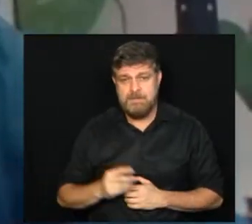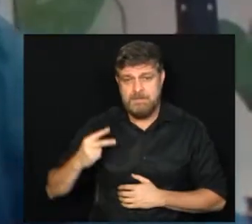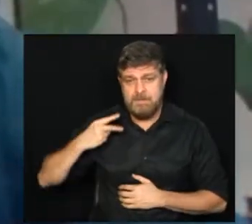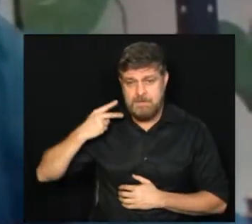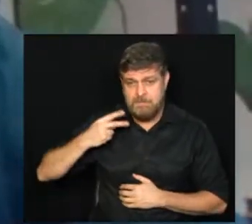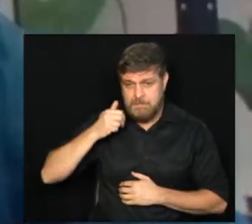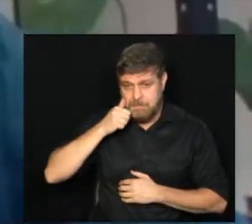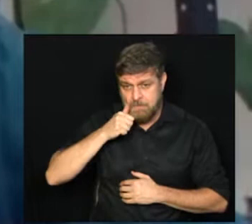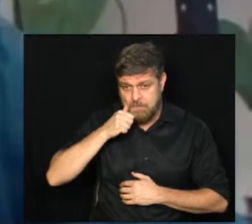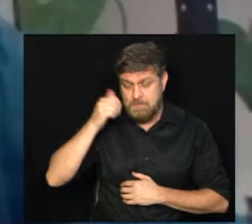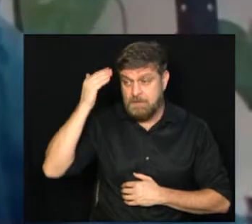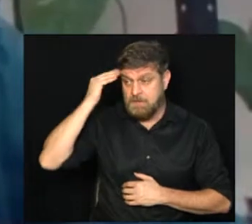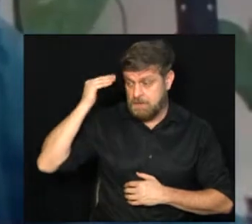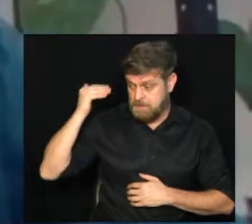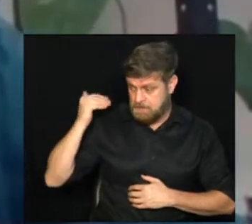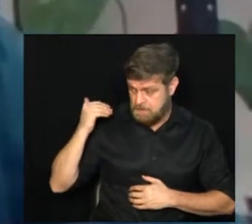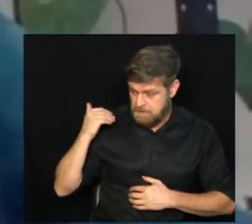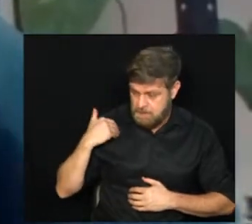vereadora Débora,